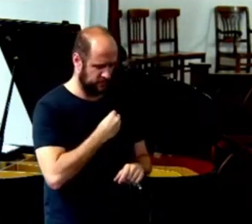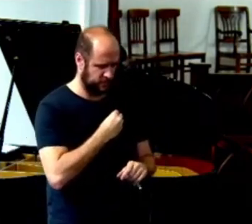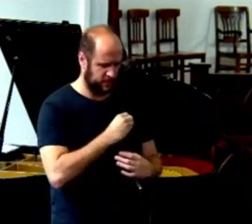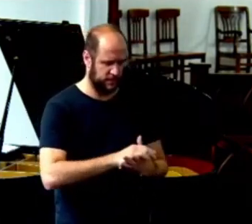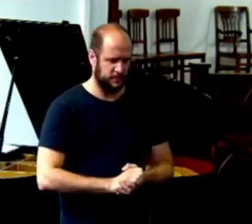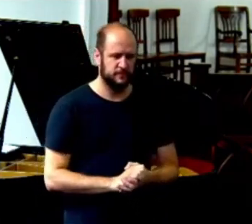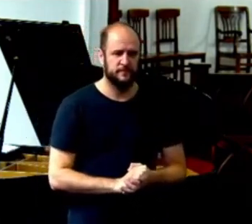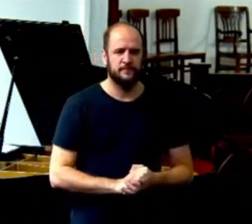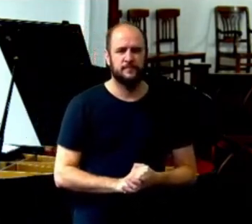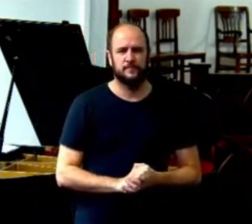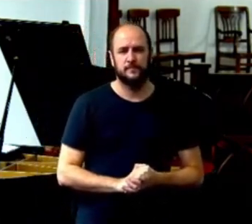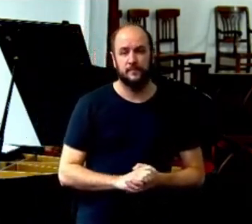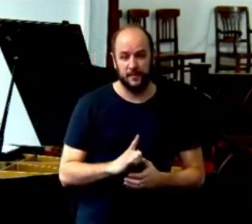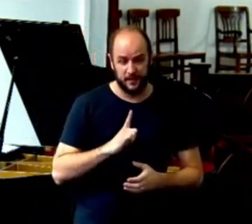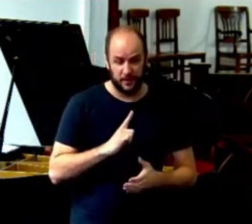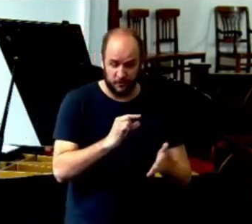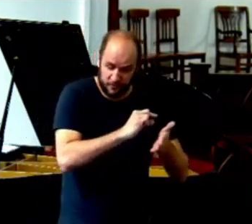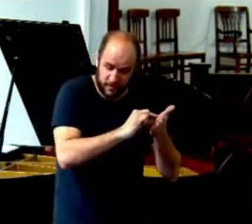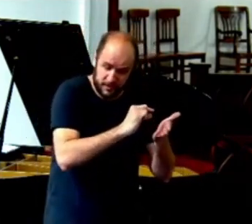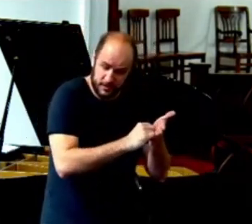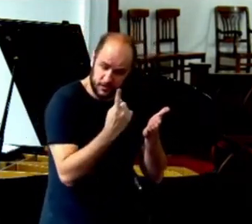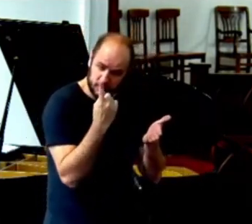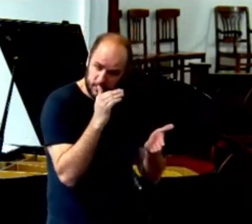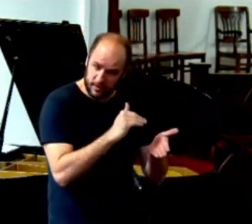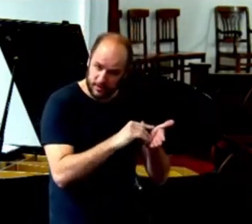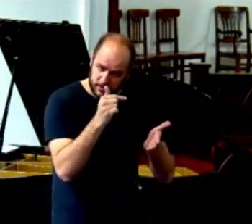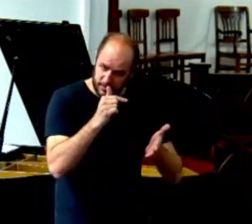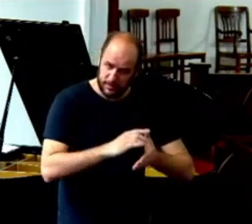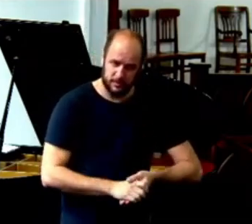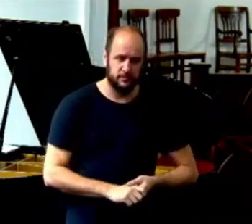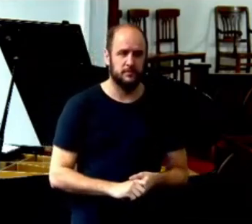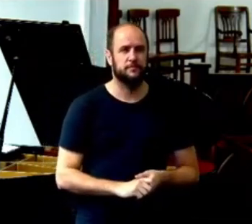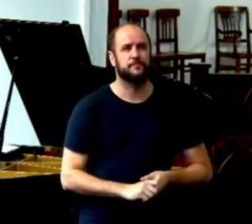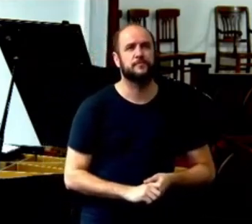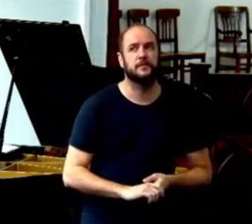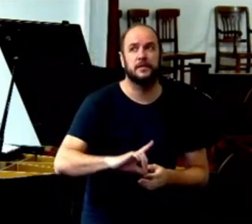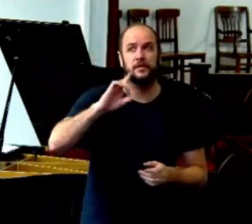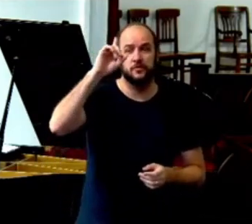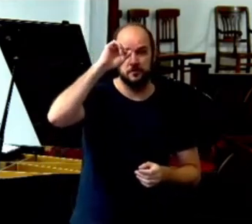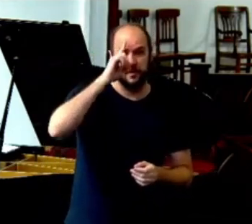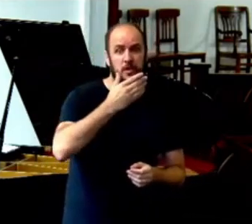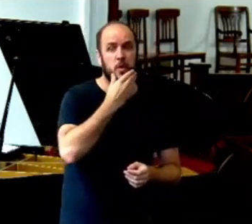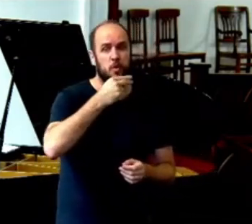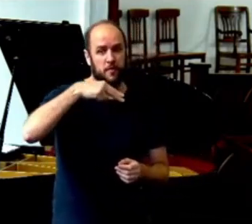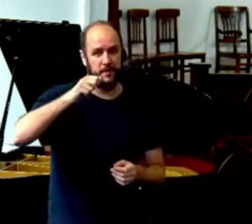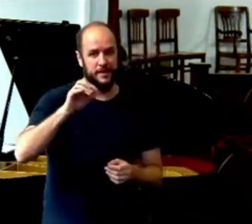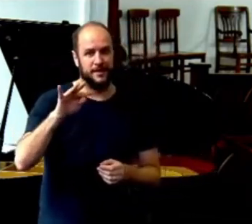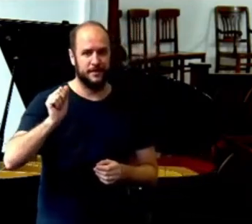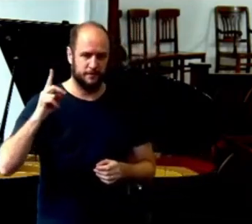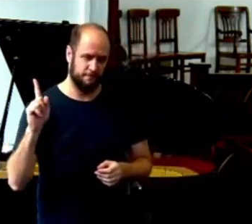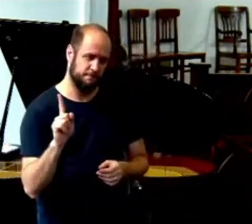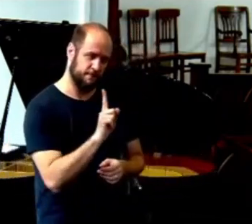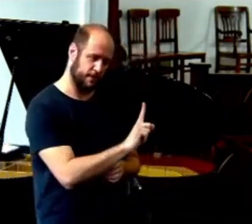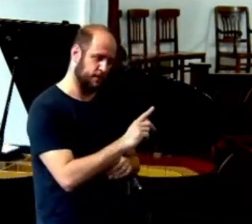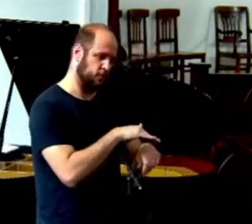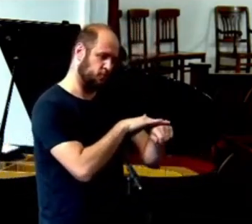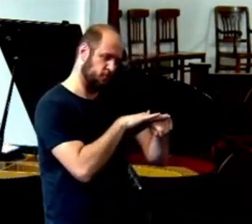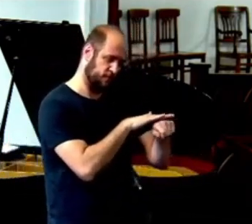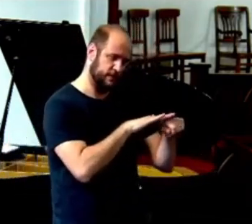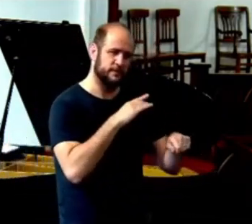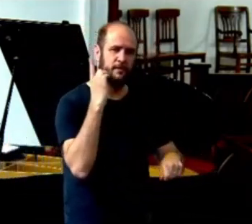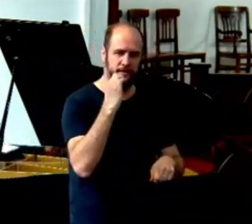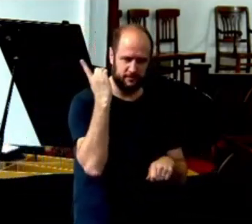E aí nós temos os versos de 1 a 7 que nos diz: o Senhor enviou Natã a Davi. Natã foi falar